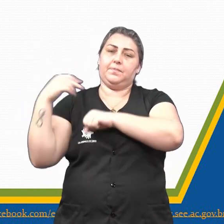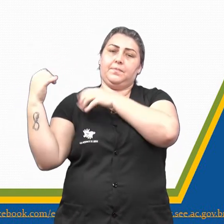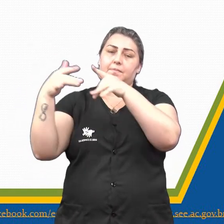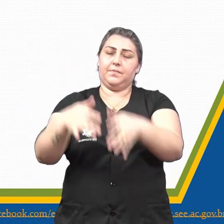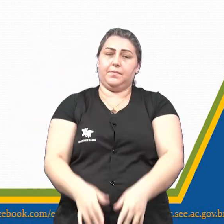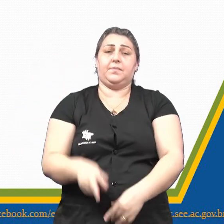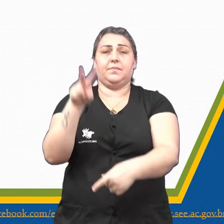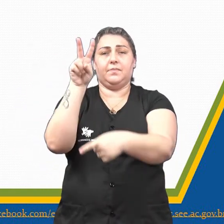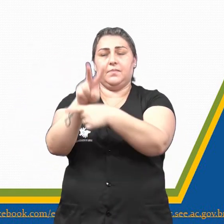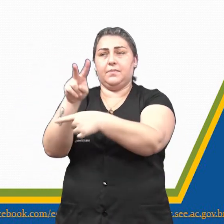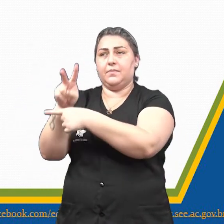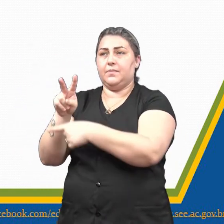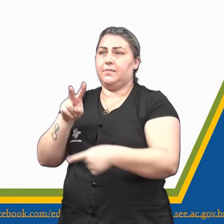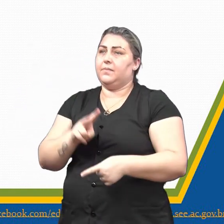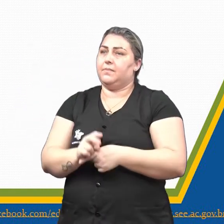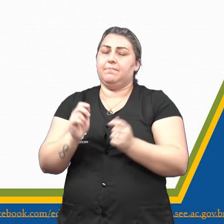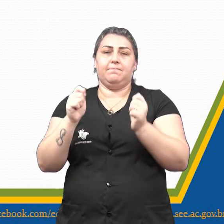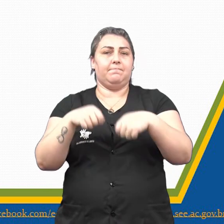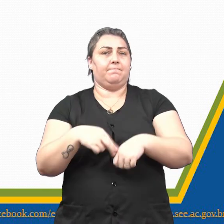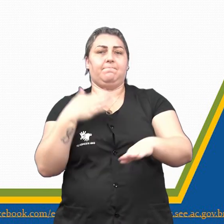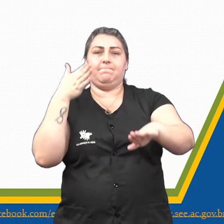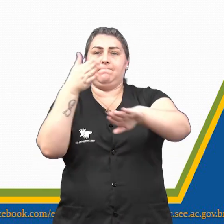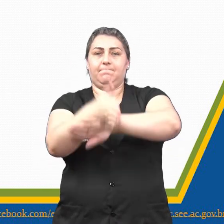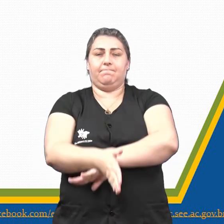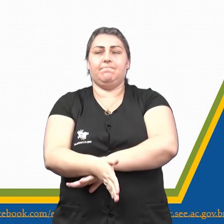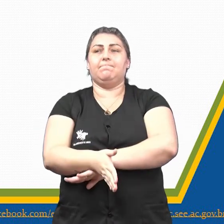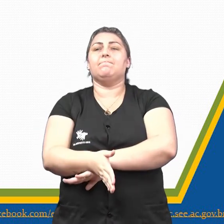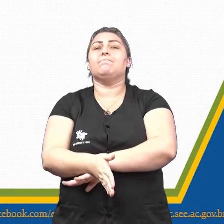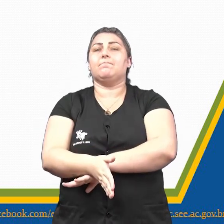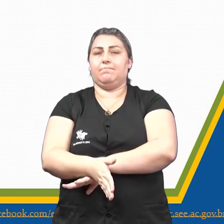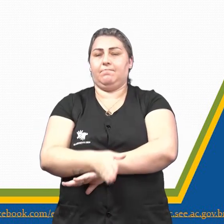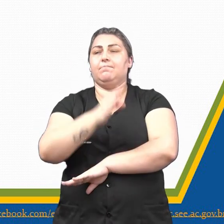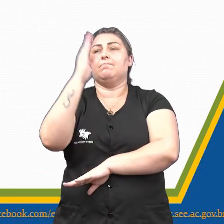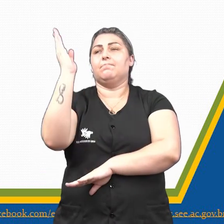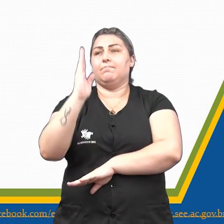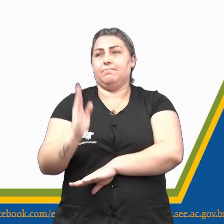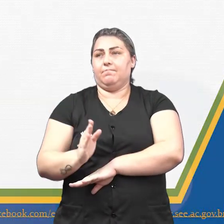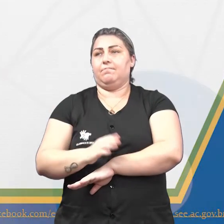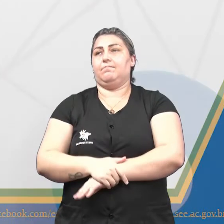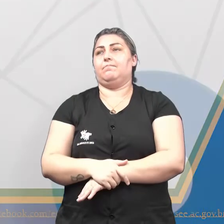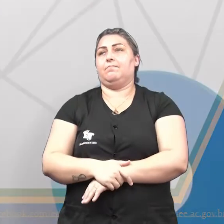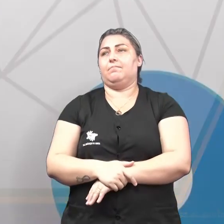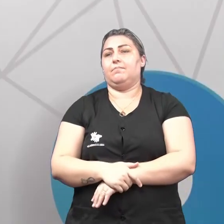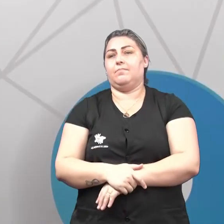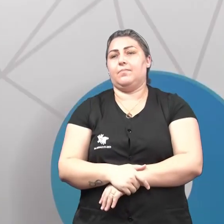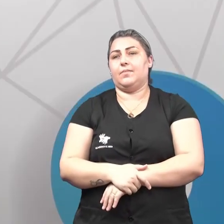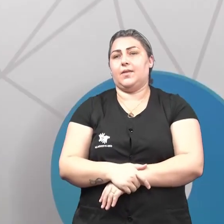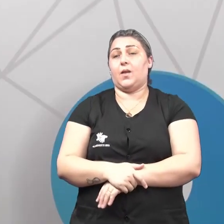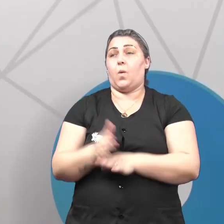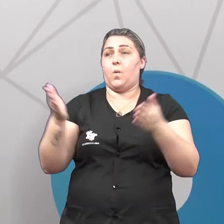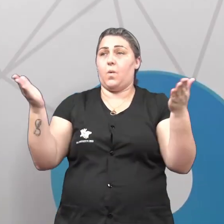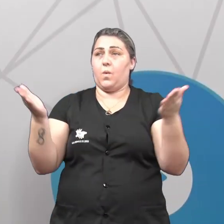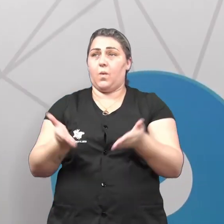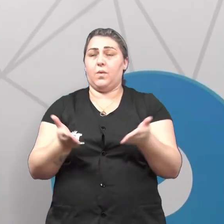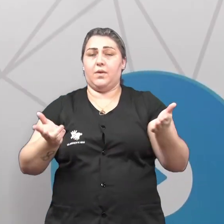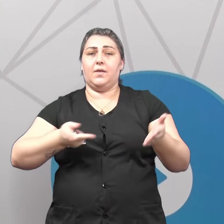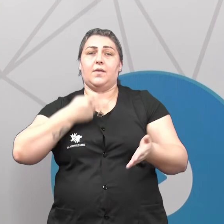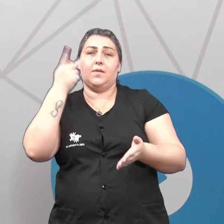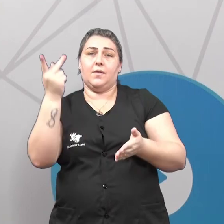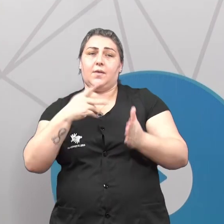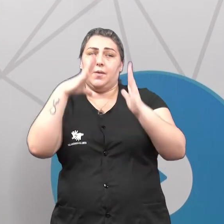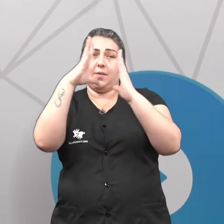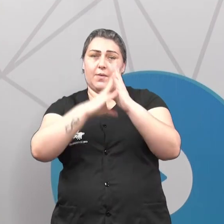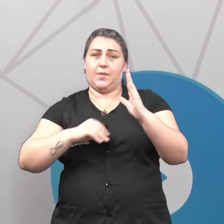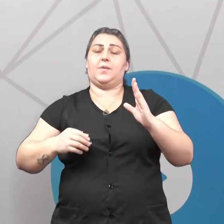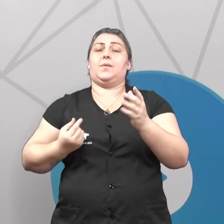proteção, não permitir que invasores adentrassem o território brasileiro. Pessoal, então hoje nós falamos sobre o